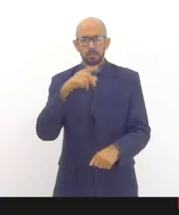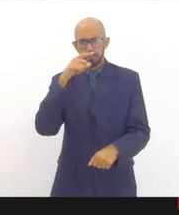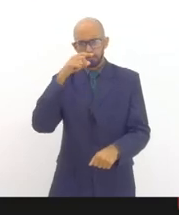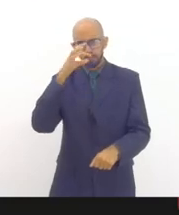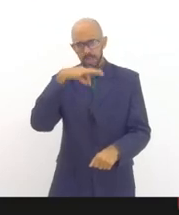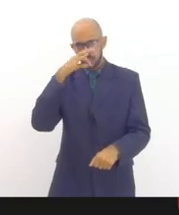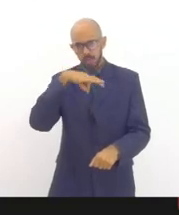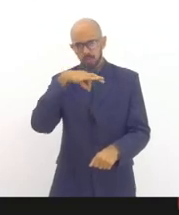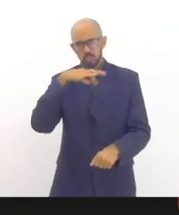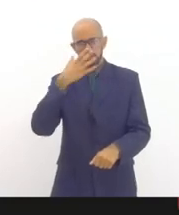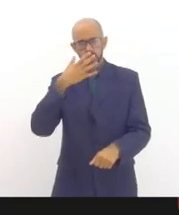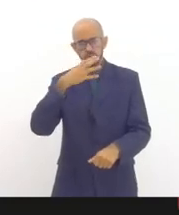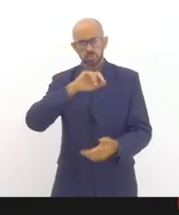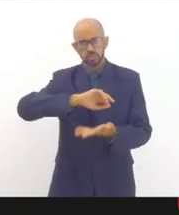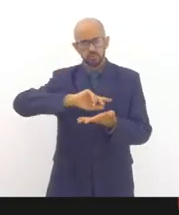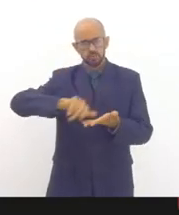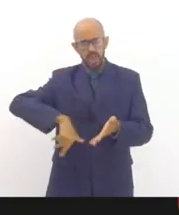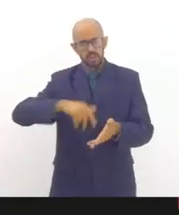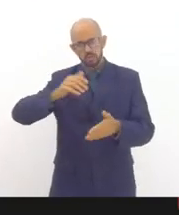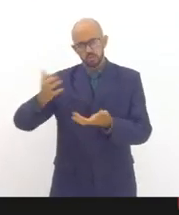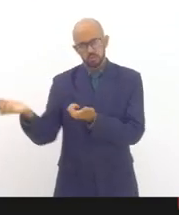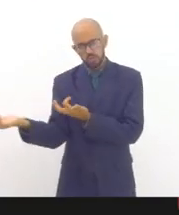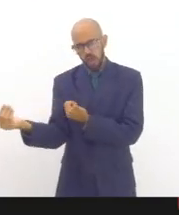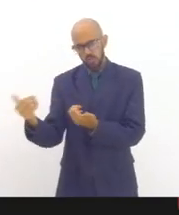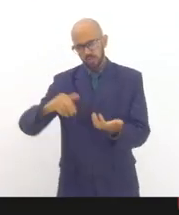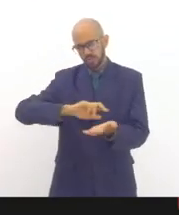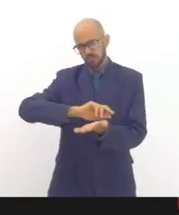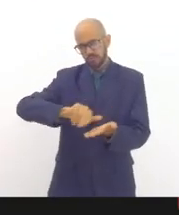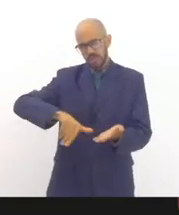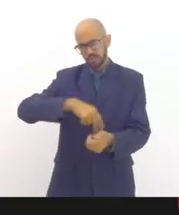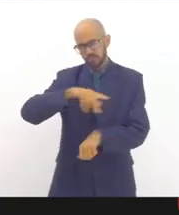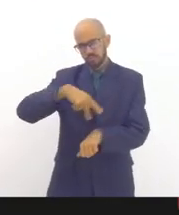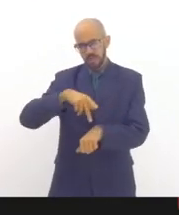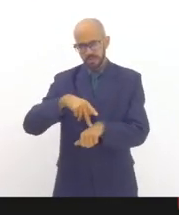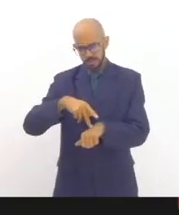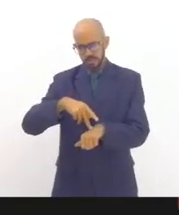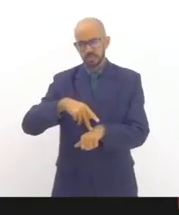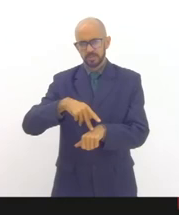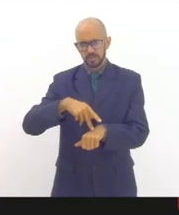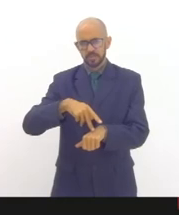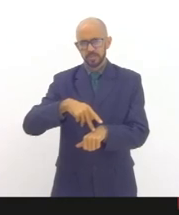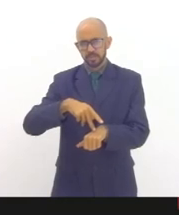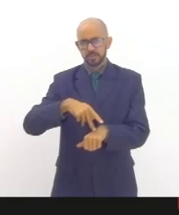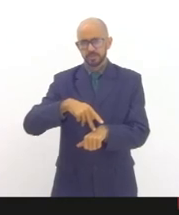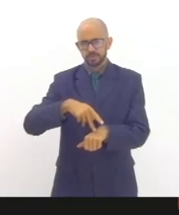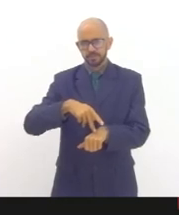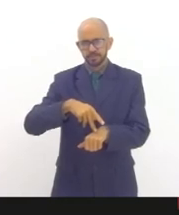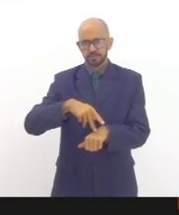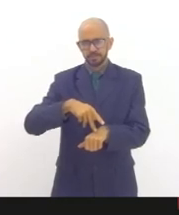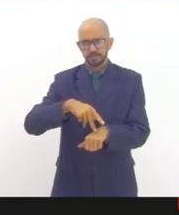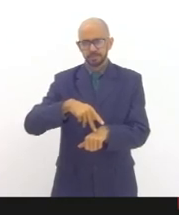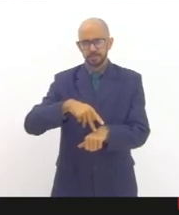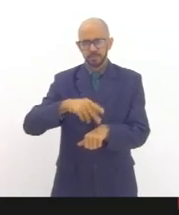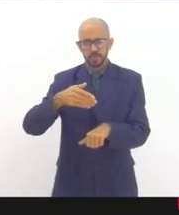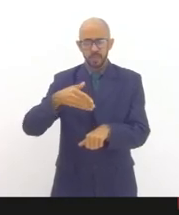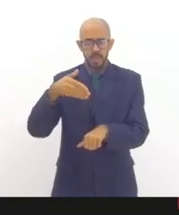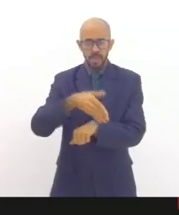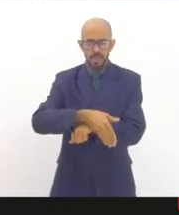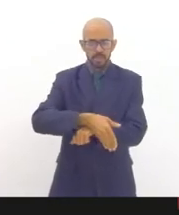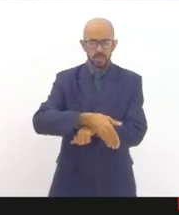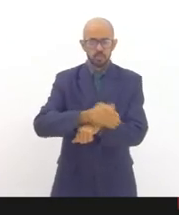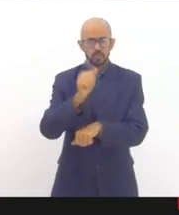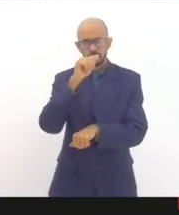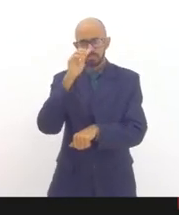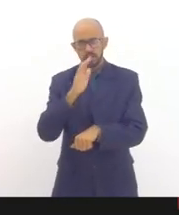peruanos, enfim, vários jovens de diversas nacionalidades que procuram o Brasil, entram no Brasil